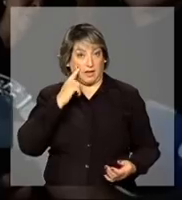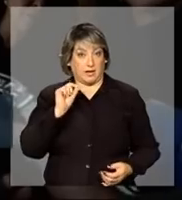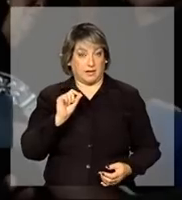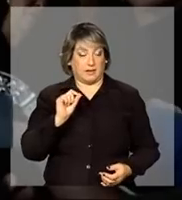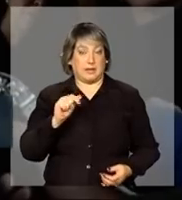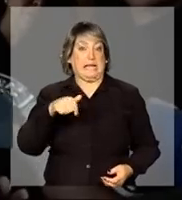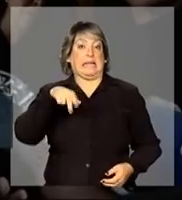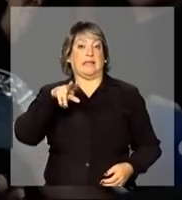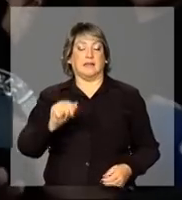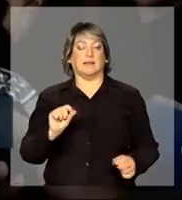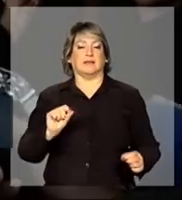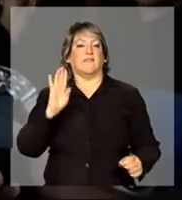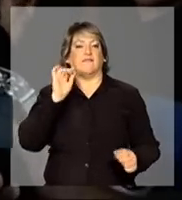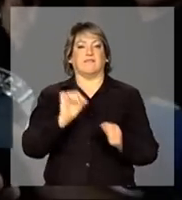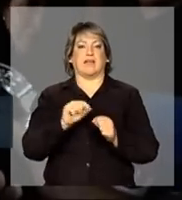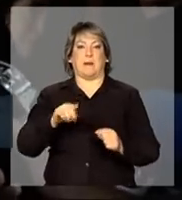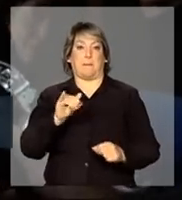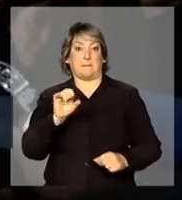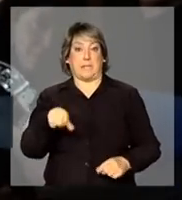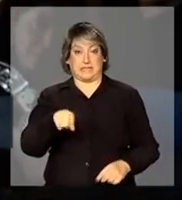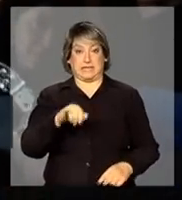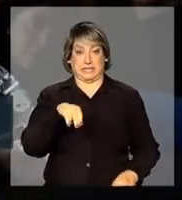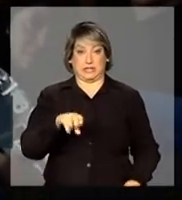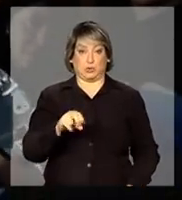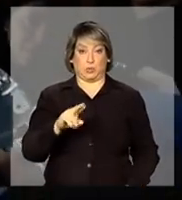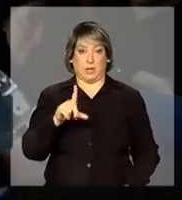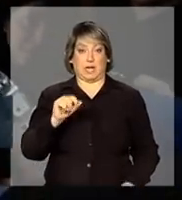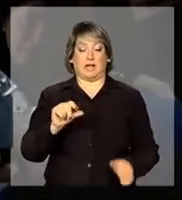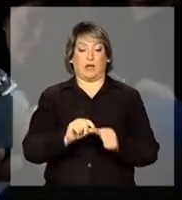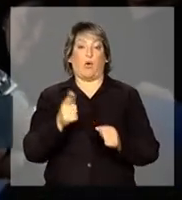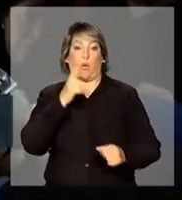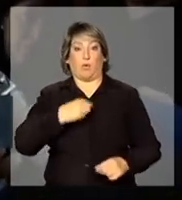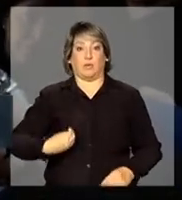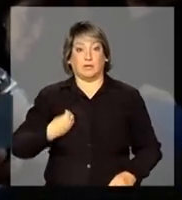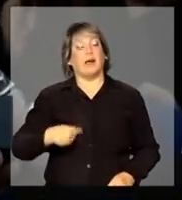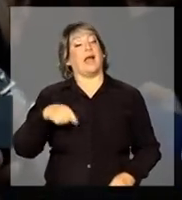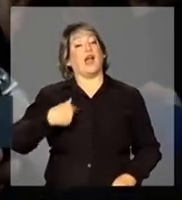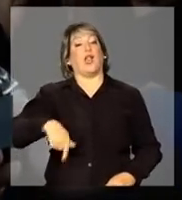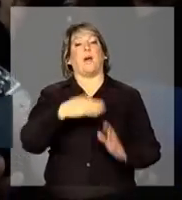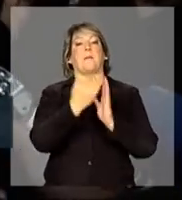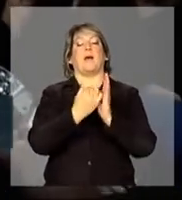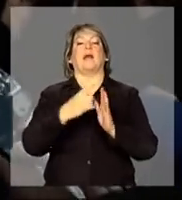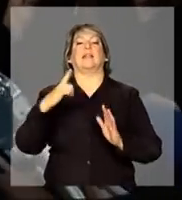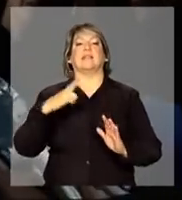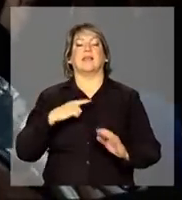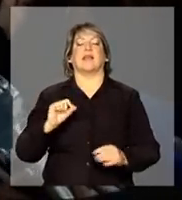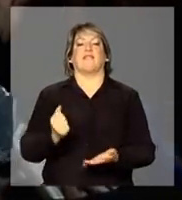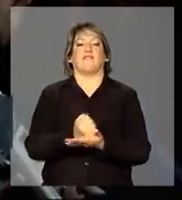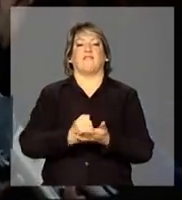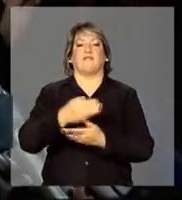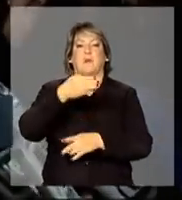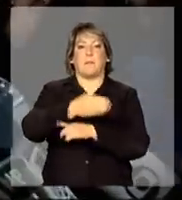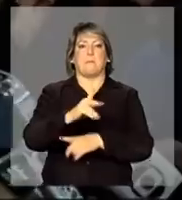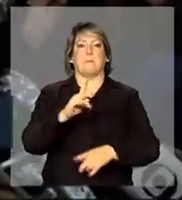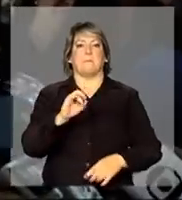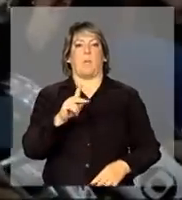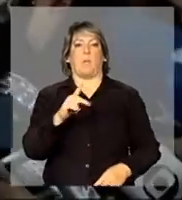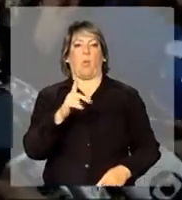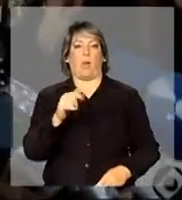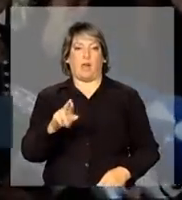dá base para a insulina ocorrer é o nosso programa que tem farmácia popular, que garante a